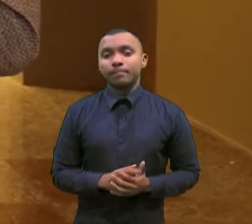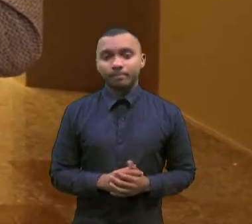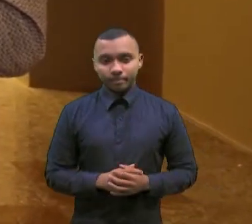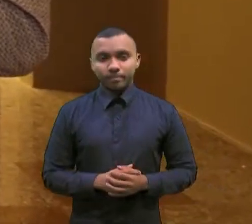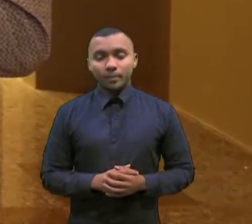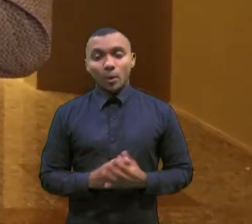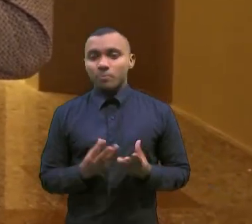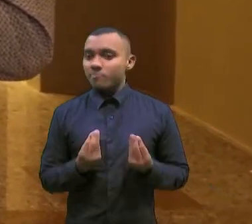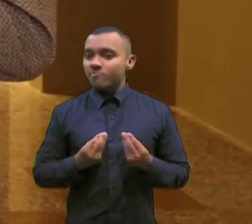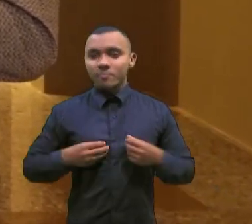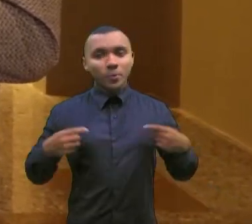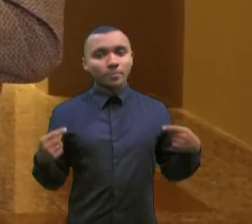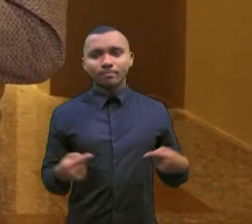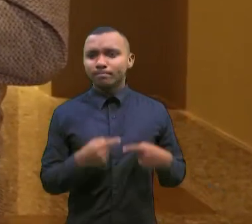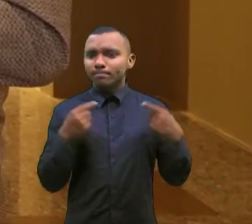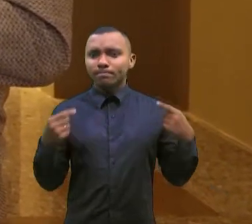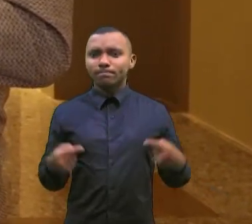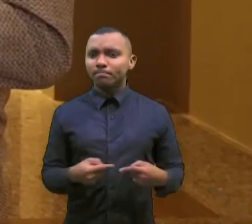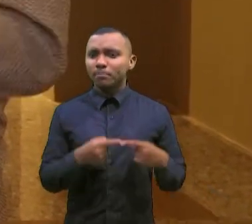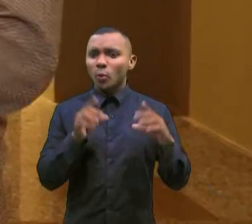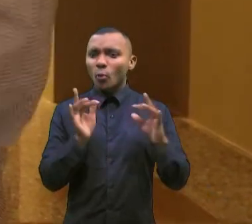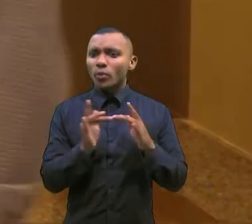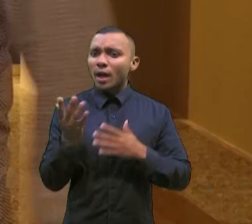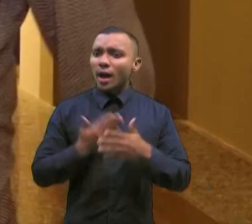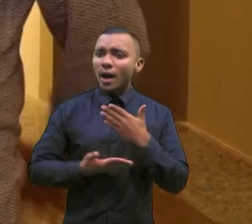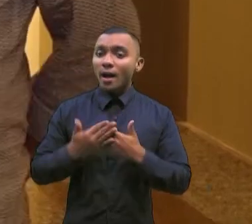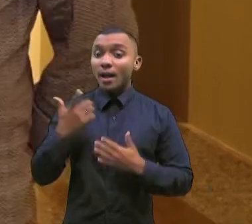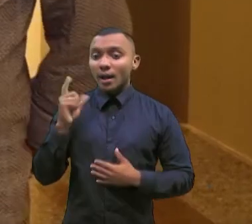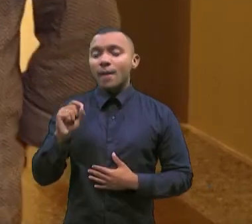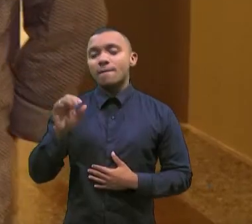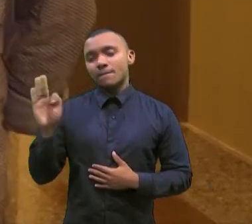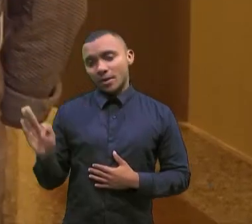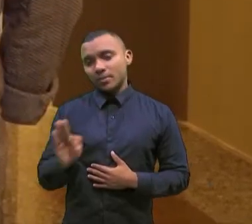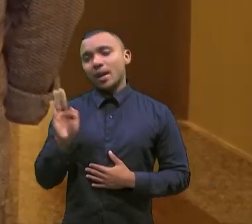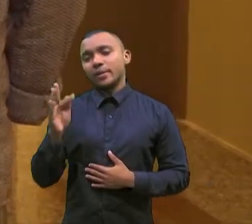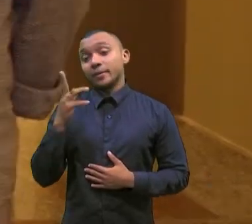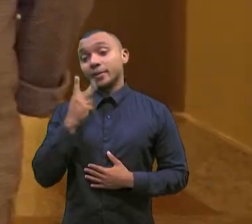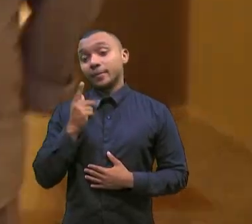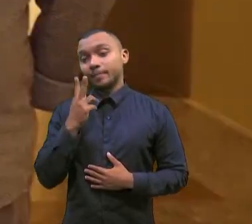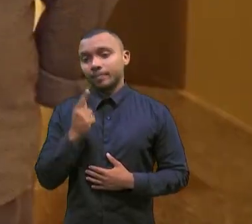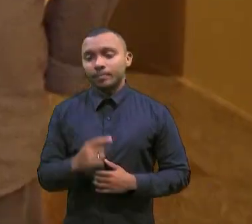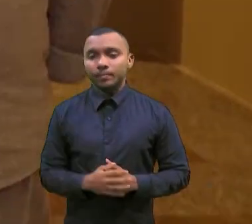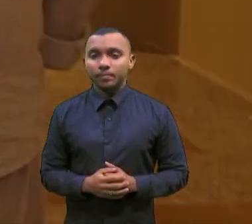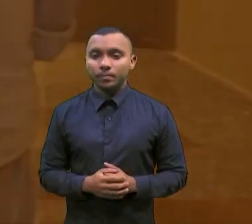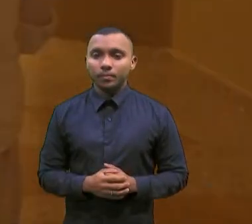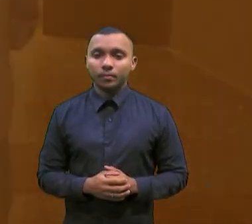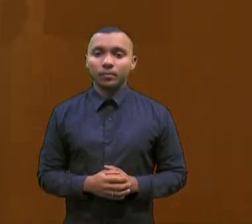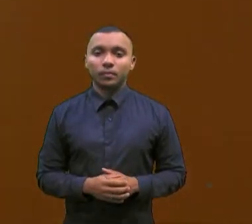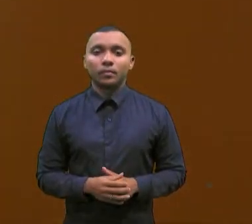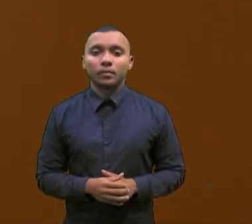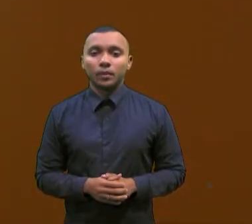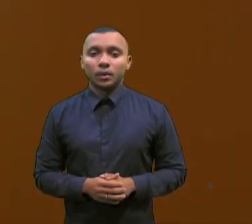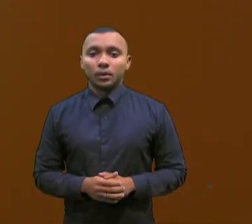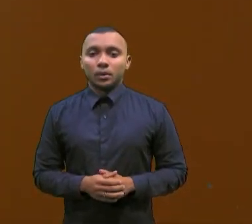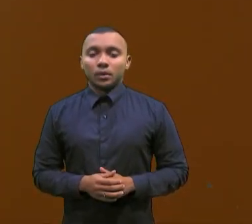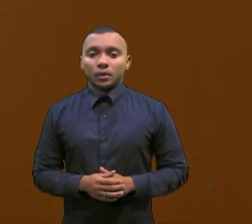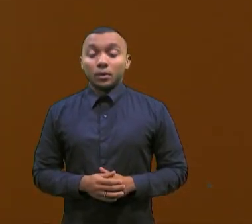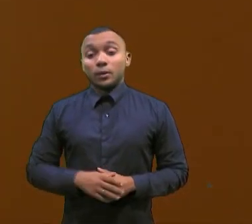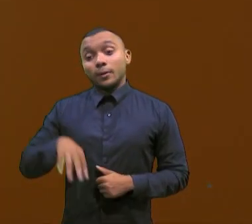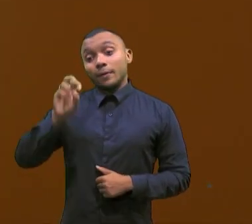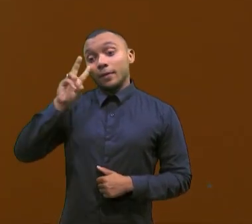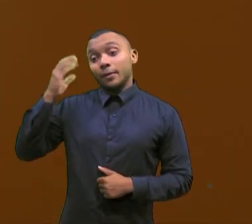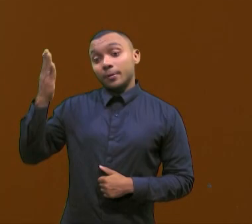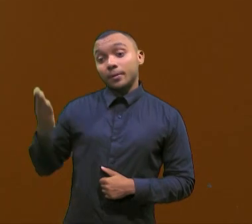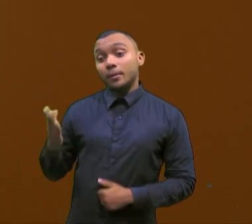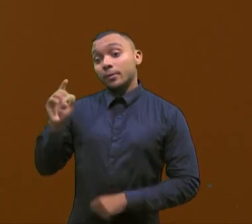uma afinidade muito grande com a Universidade de Fortaleza e com a Uniforplástica. Tá certo. Bom, a gente viu aí, né, o